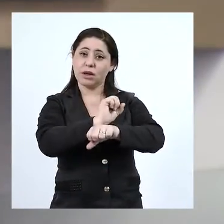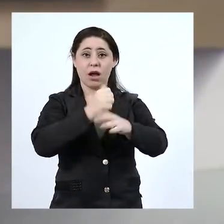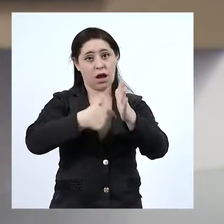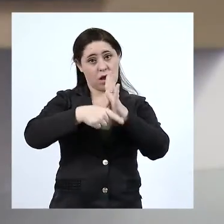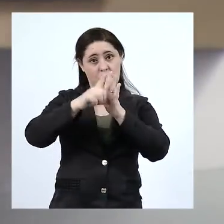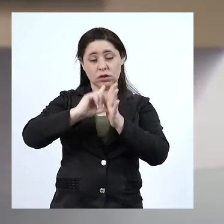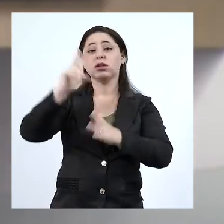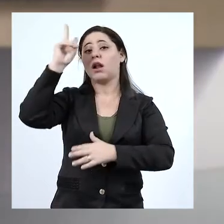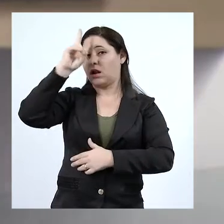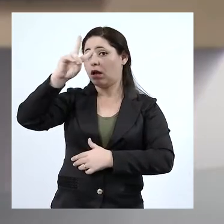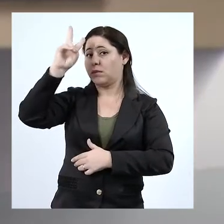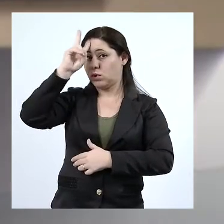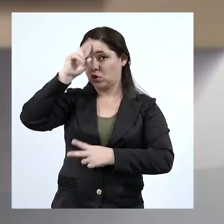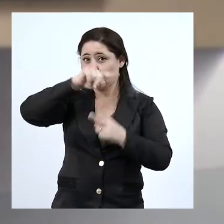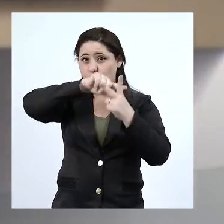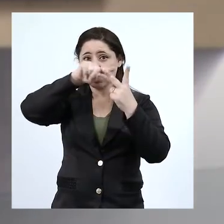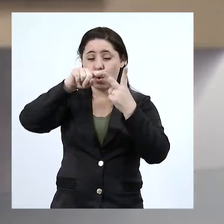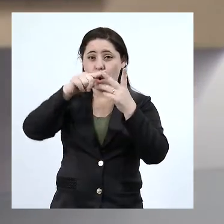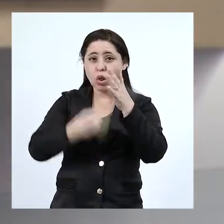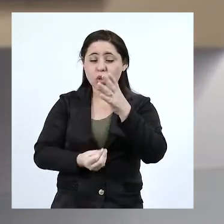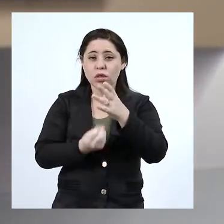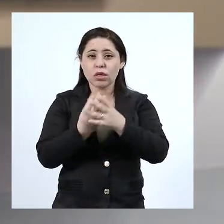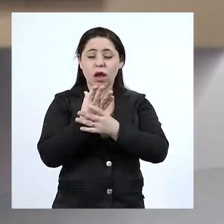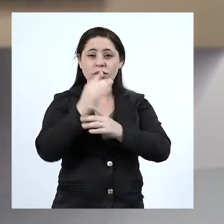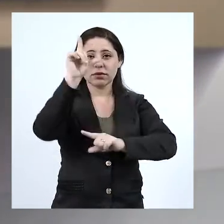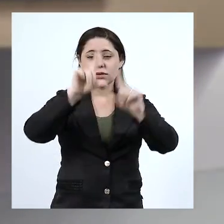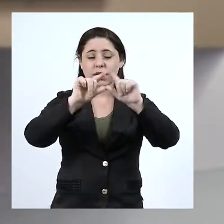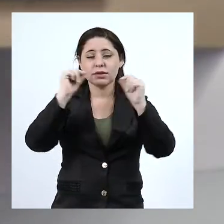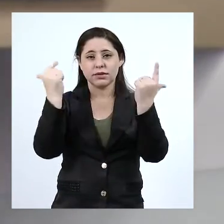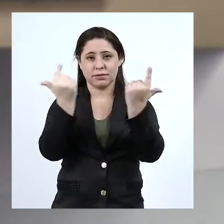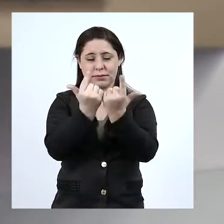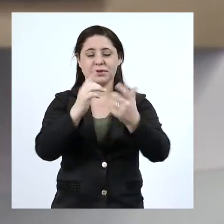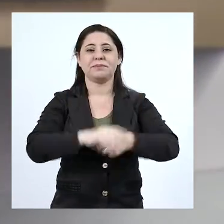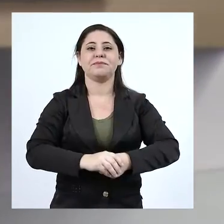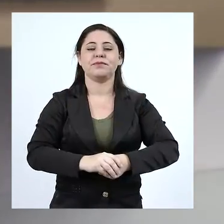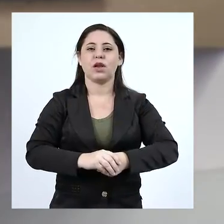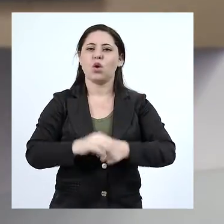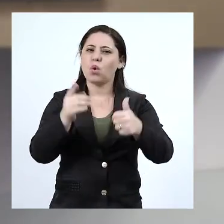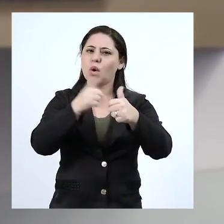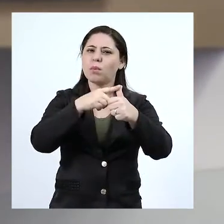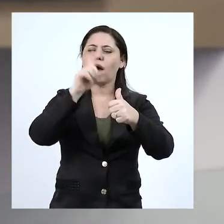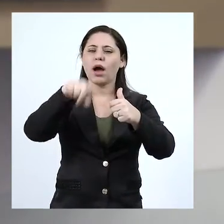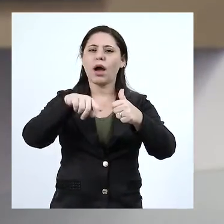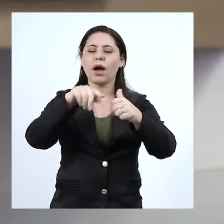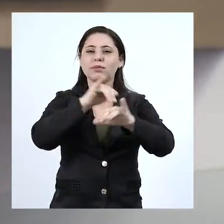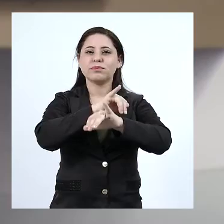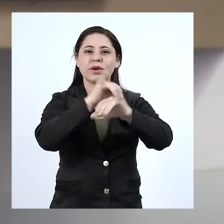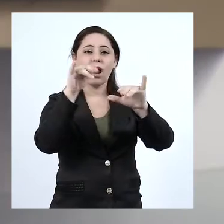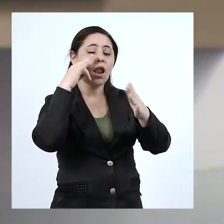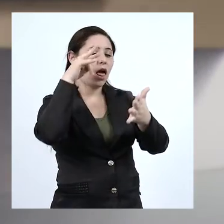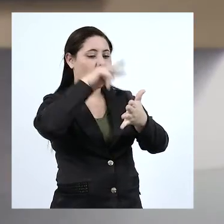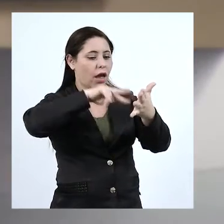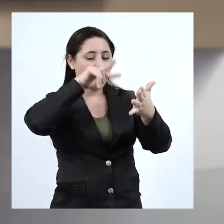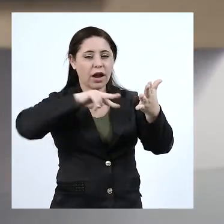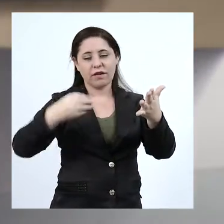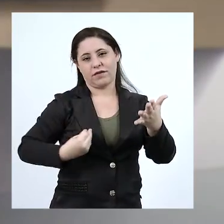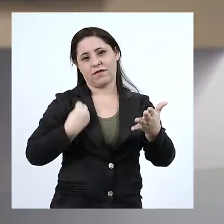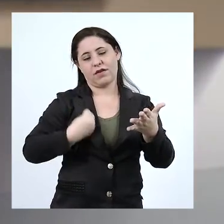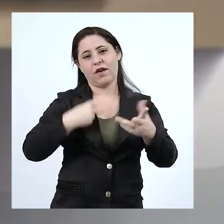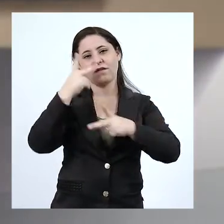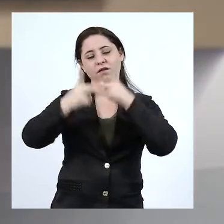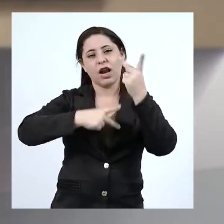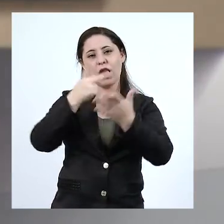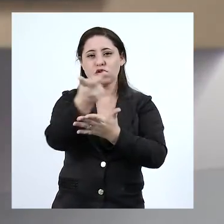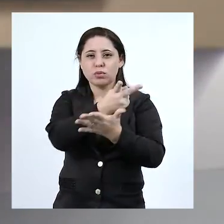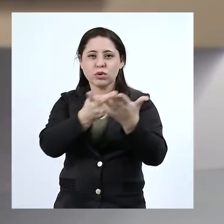breve pausa. Antes, lembramos de duas estreias na grade da TV Assembleia. Uma delas é o programa Ler é Viver,